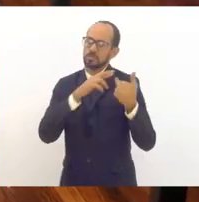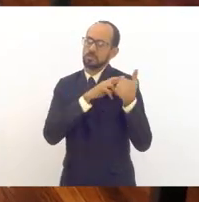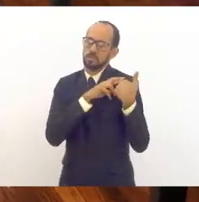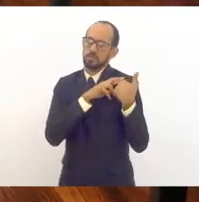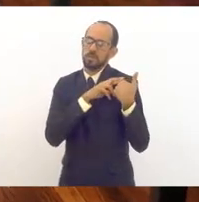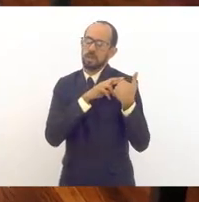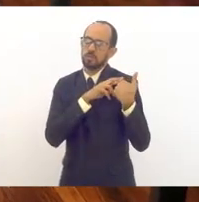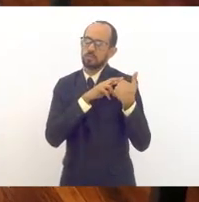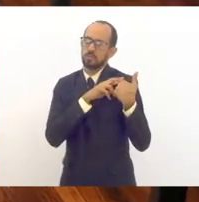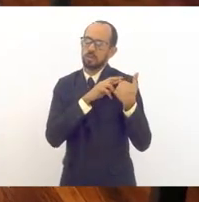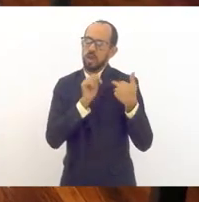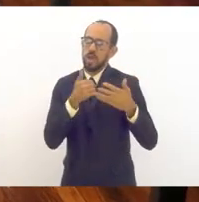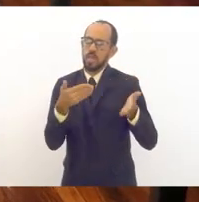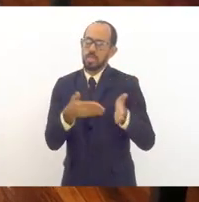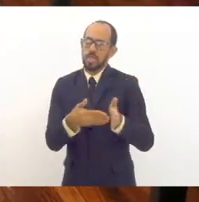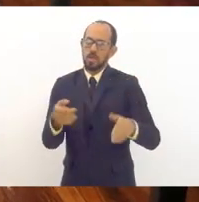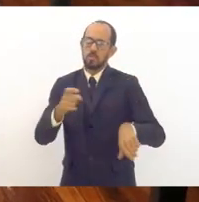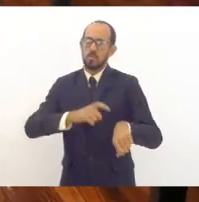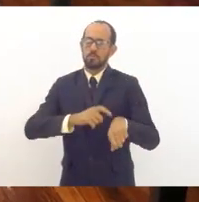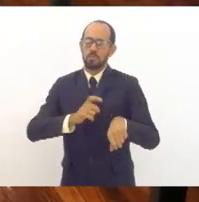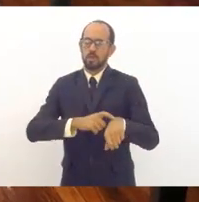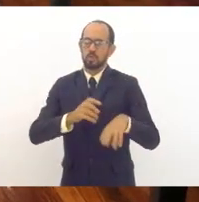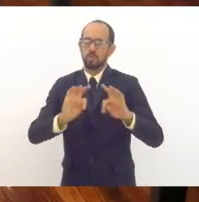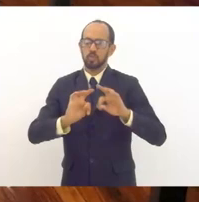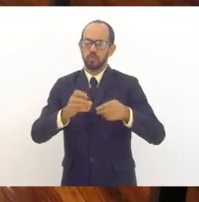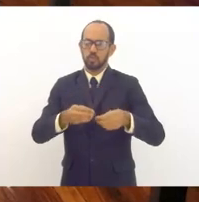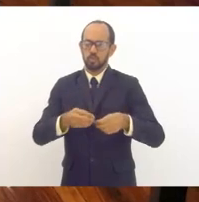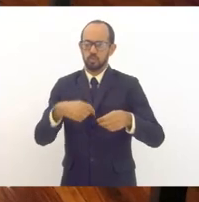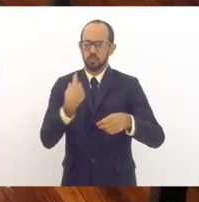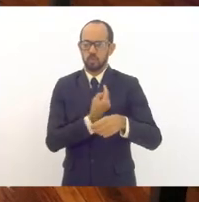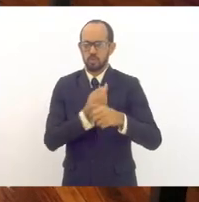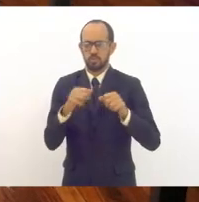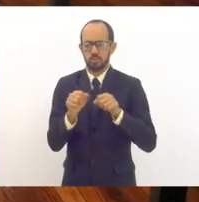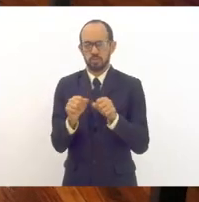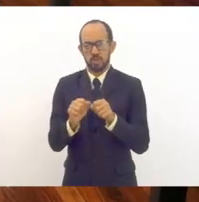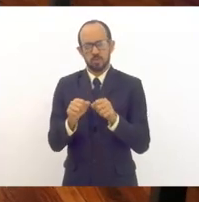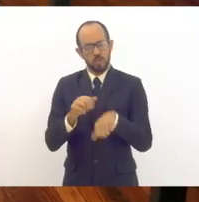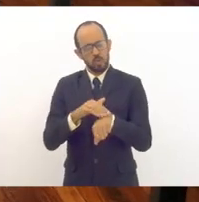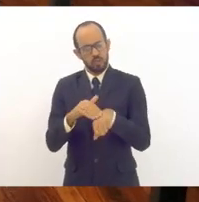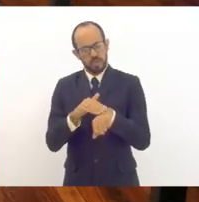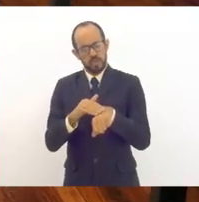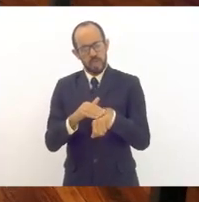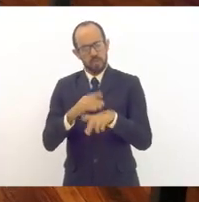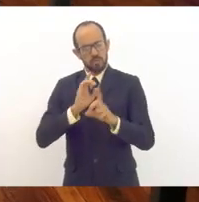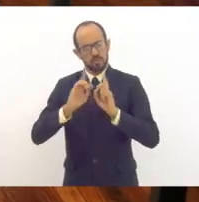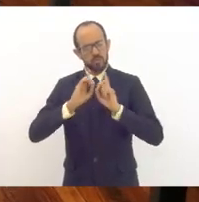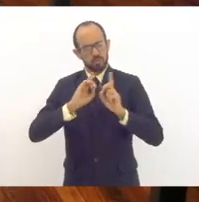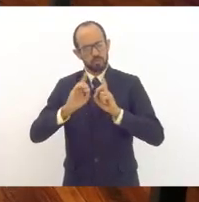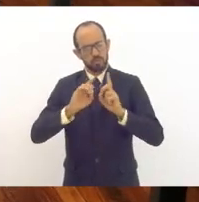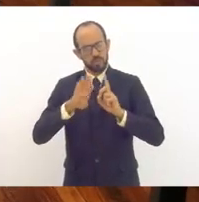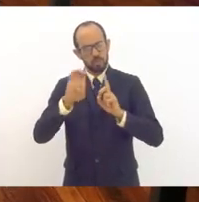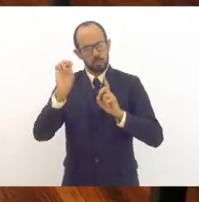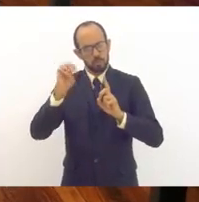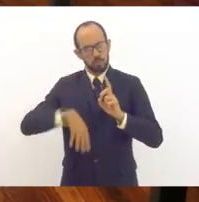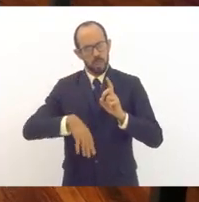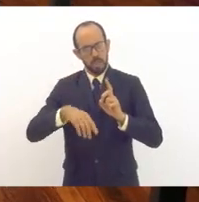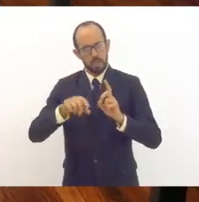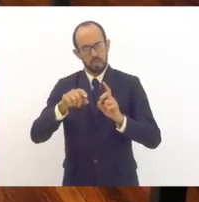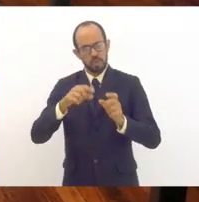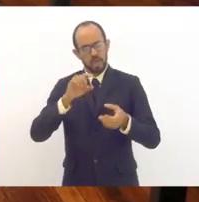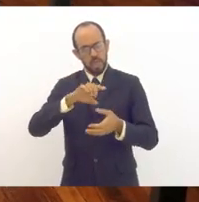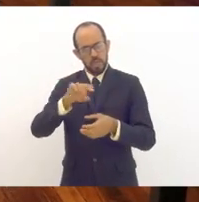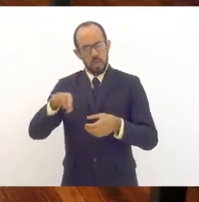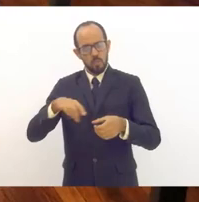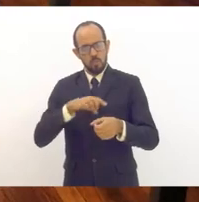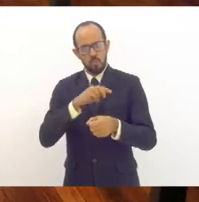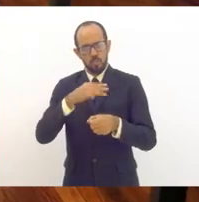até o momento a gente tudo que fez foi assim conversado discutido e isso é para o bem dos Municípios porque